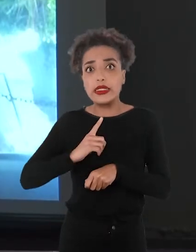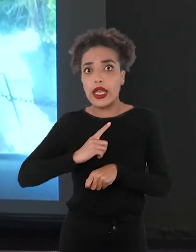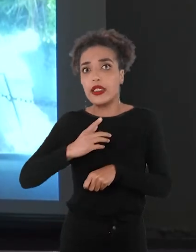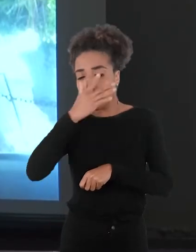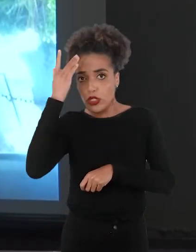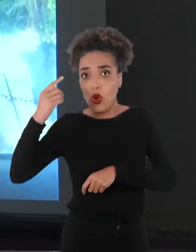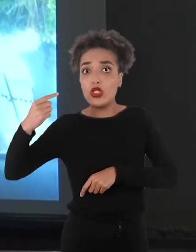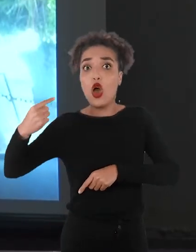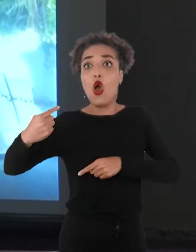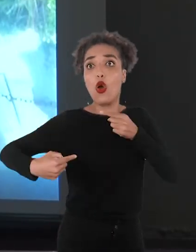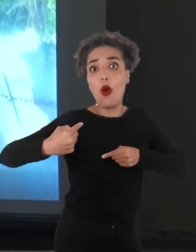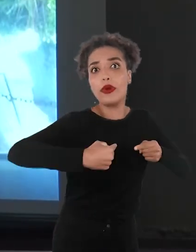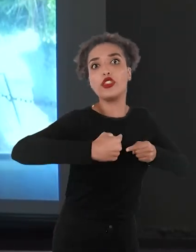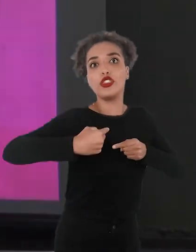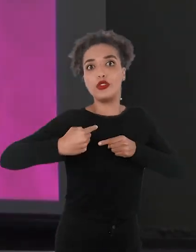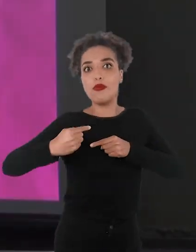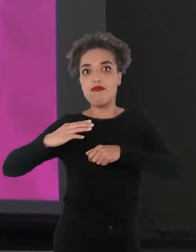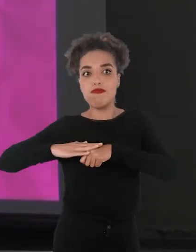competitividade.